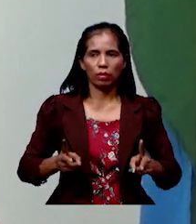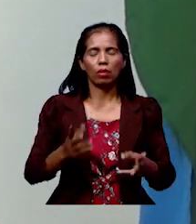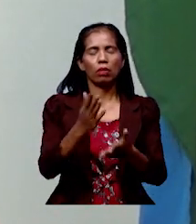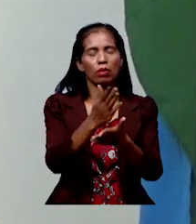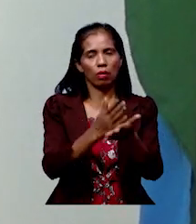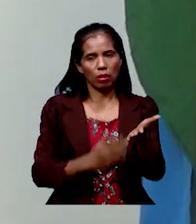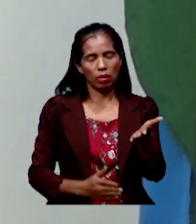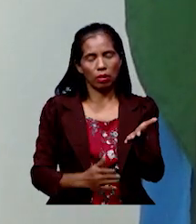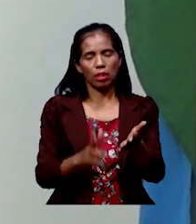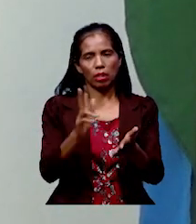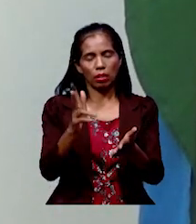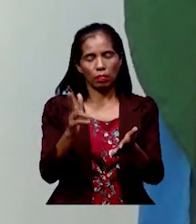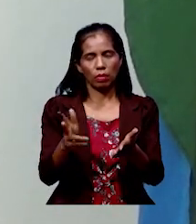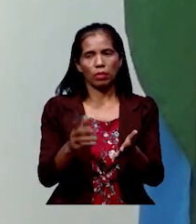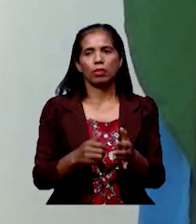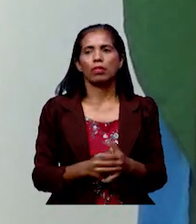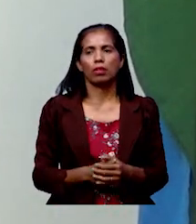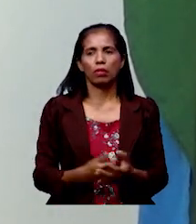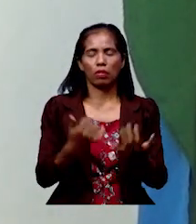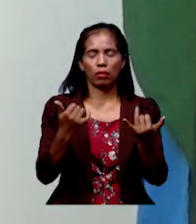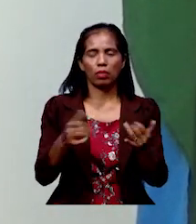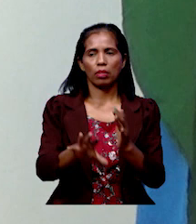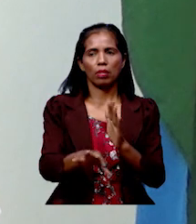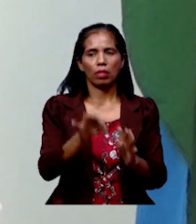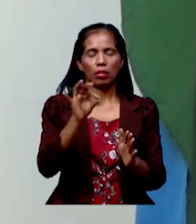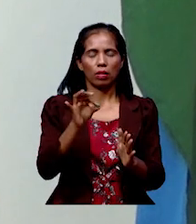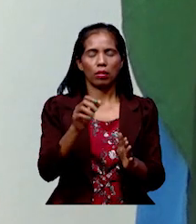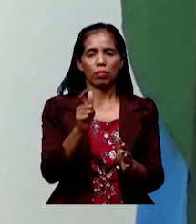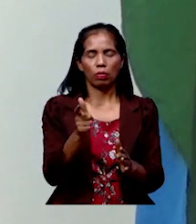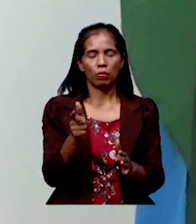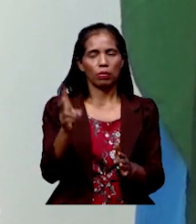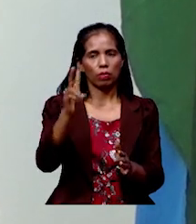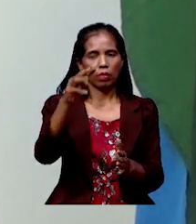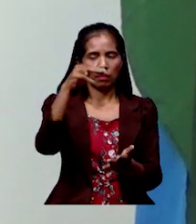pulpula $30 né. Então agora me retorno